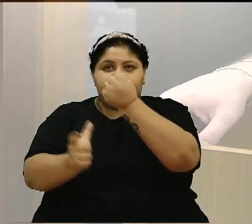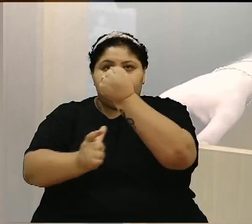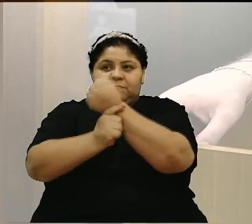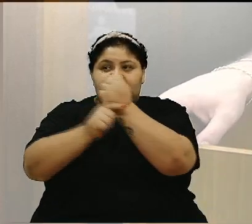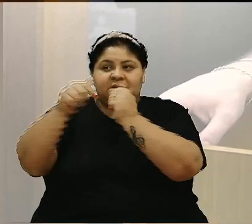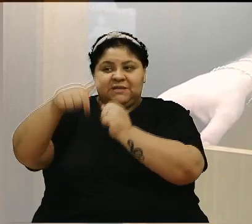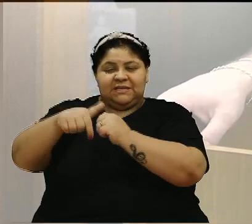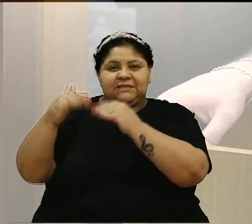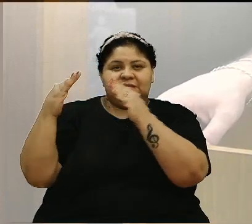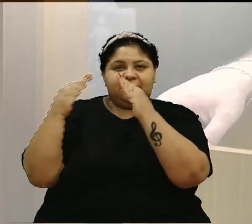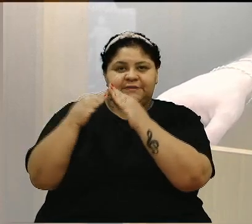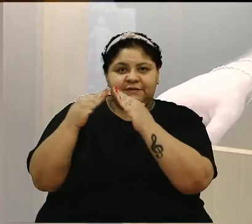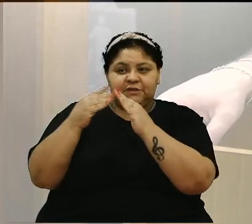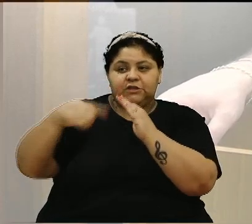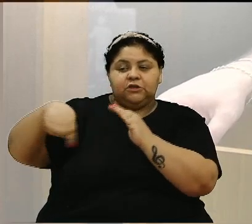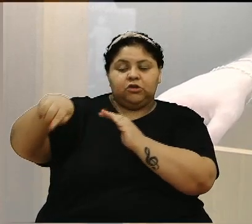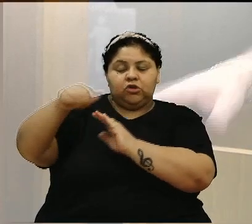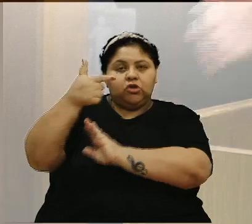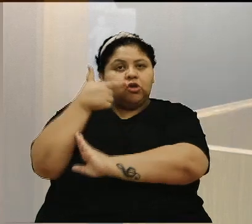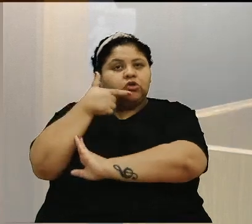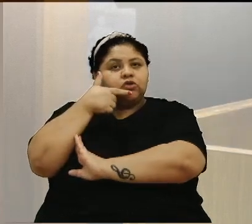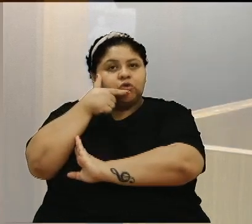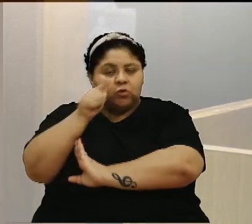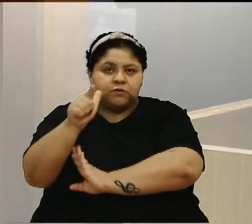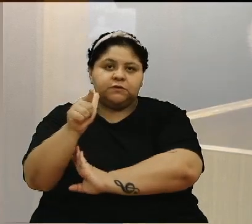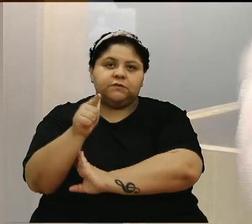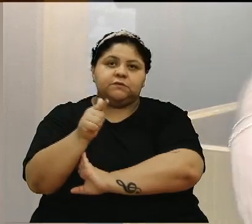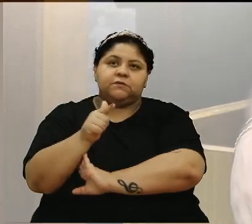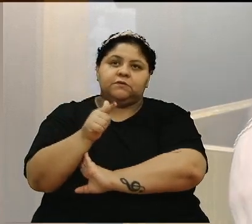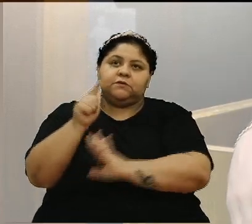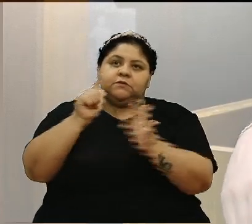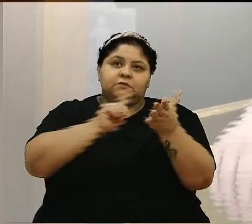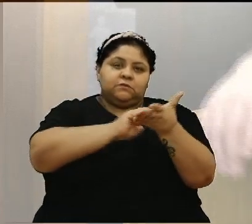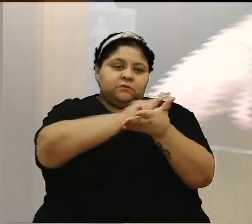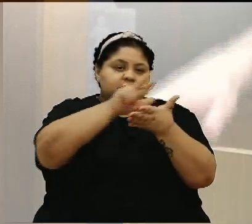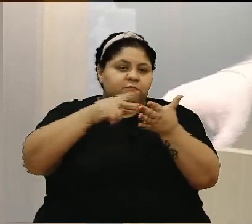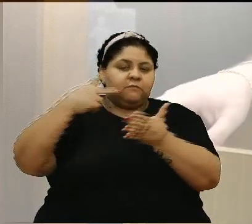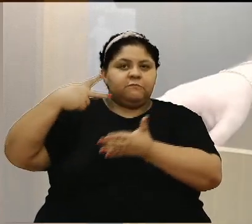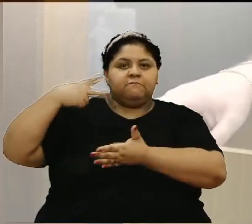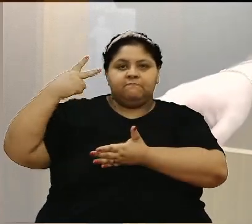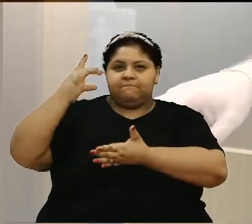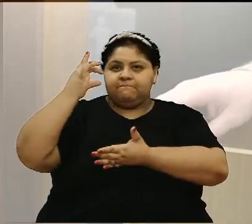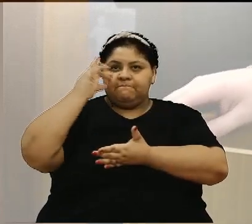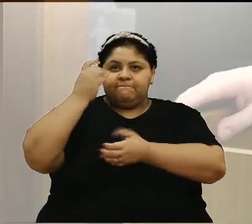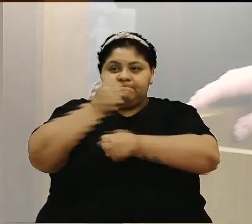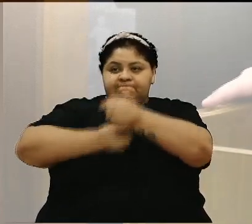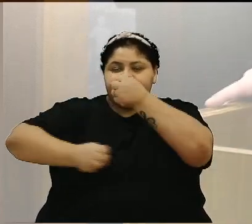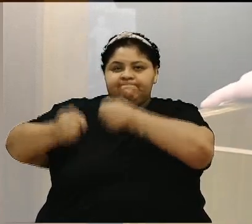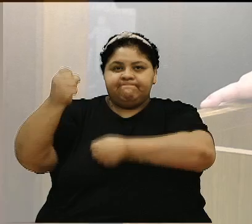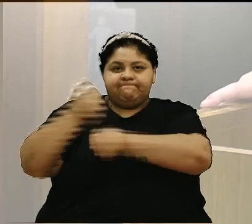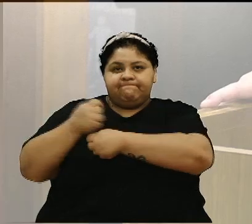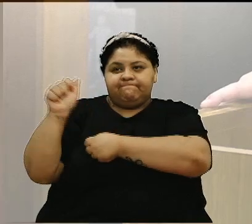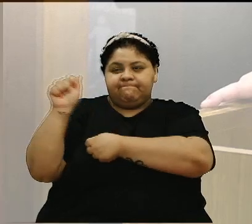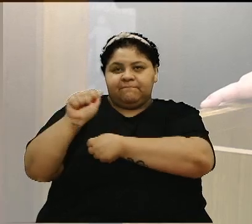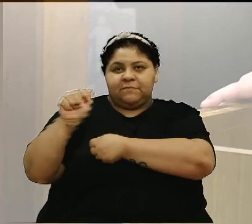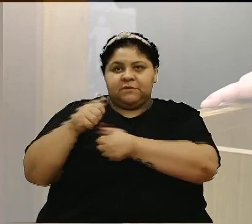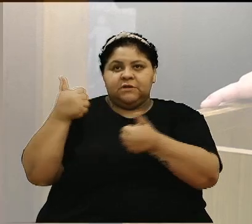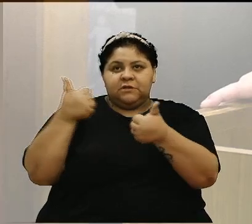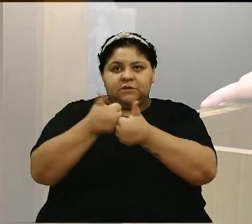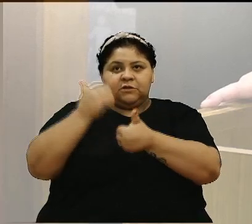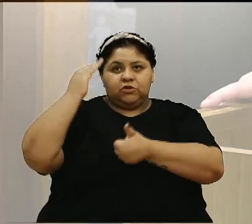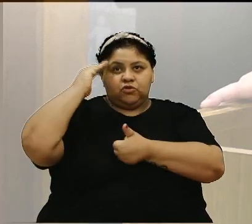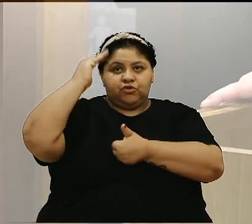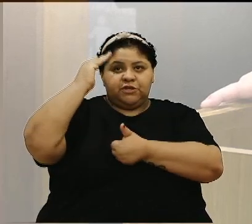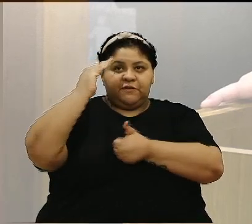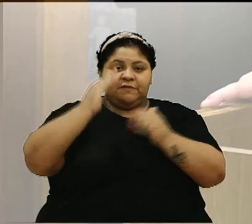dessa casa, nós conquistamos, e vários vereadores estiveram presentes no ano passado, em agosto, junto com o chefe da Casa